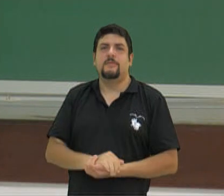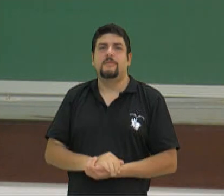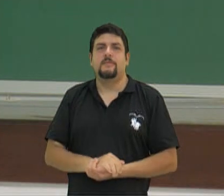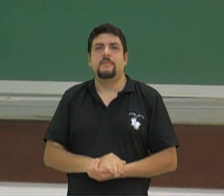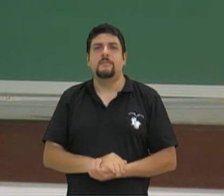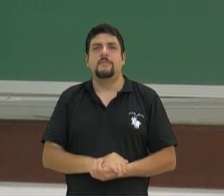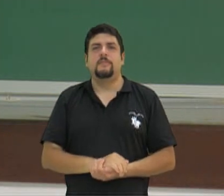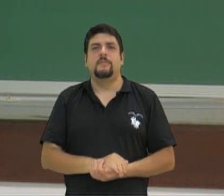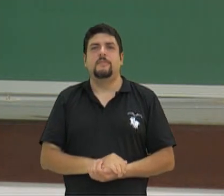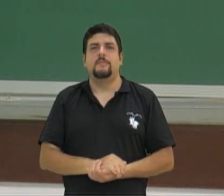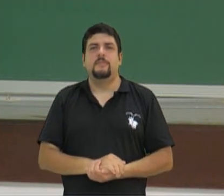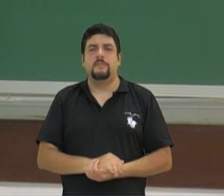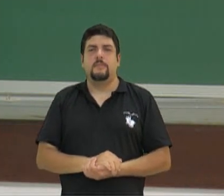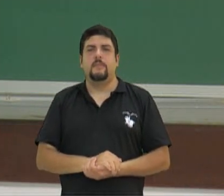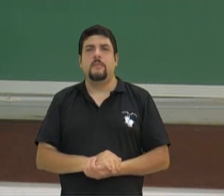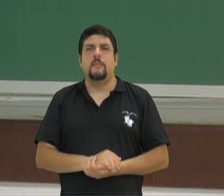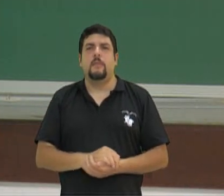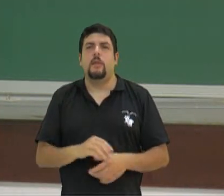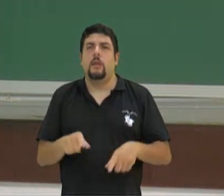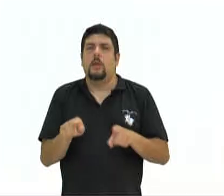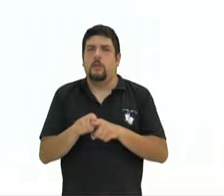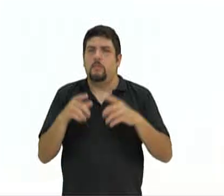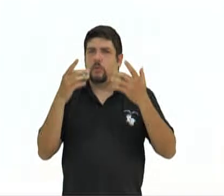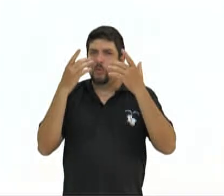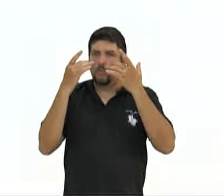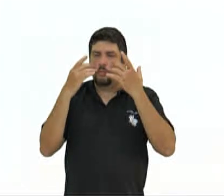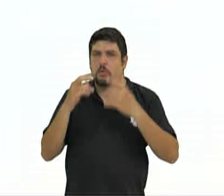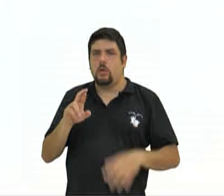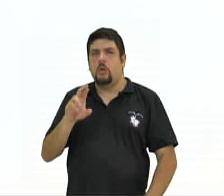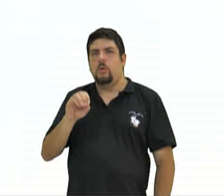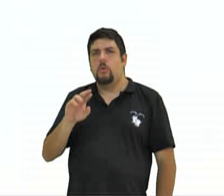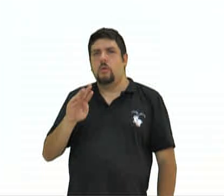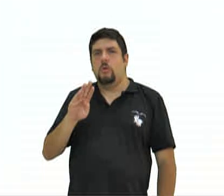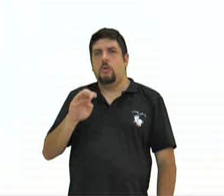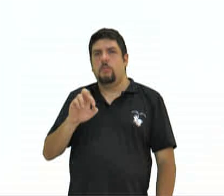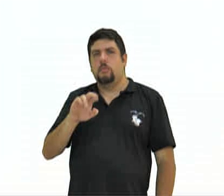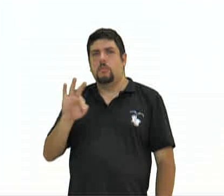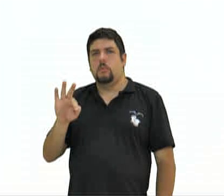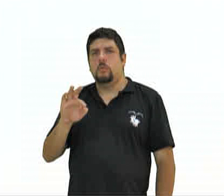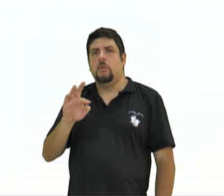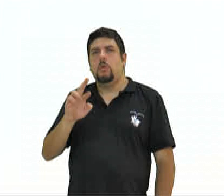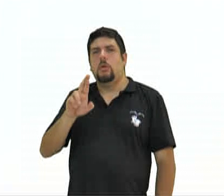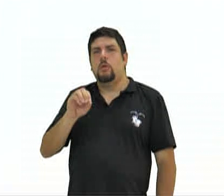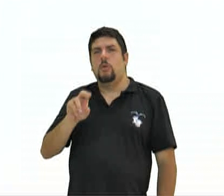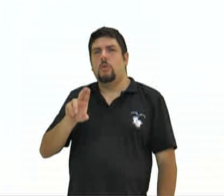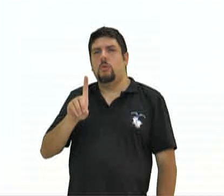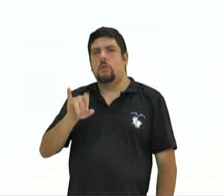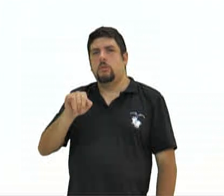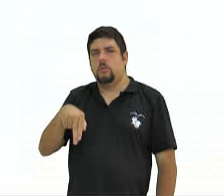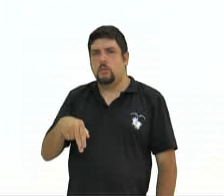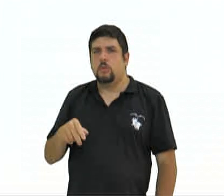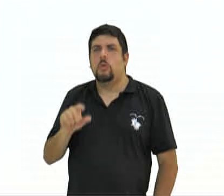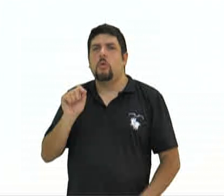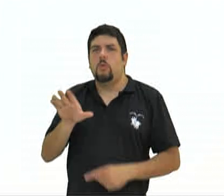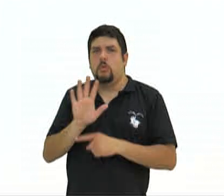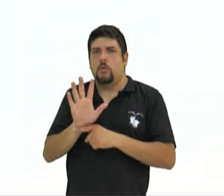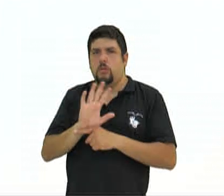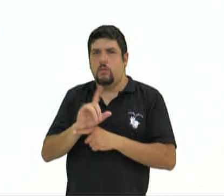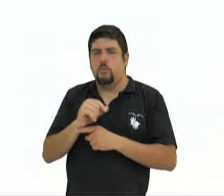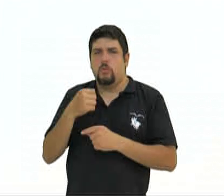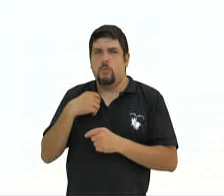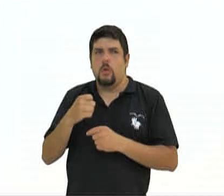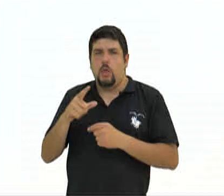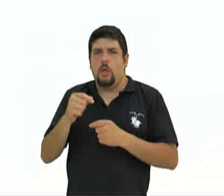Como a gente viu nas cadeirinhas. Teve um teatro chamado Robert Houdin, né, que falava. Um dos seus primeiros filmes foi Uma Partida de